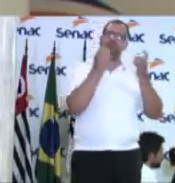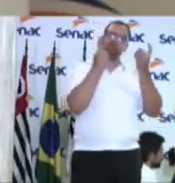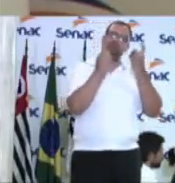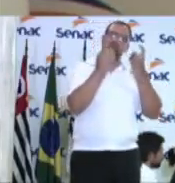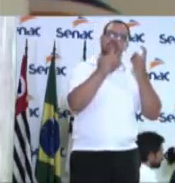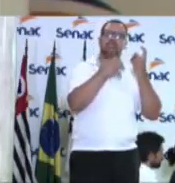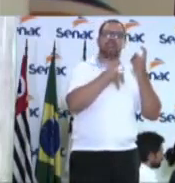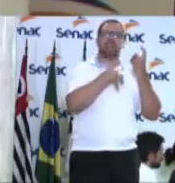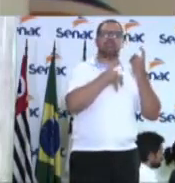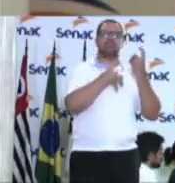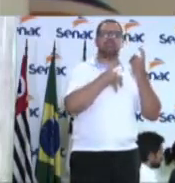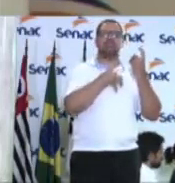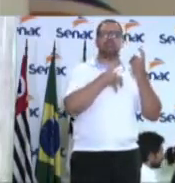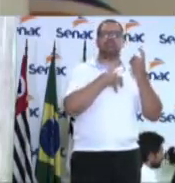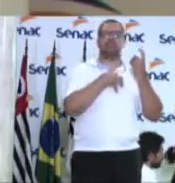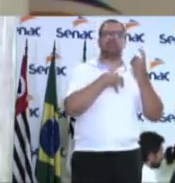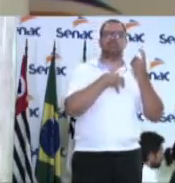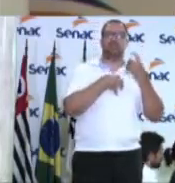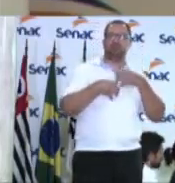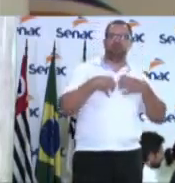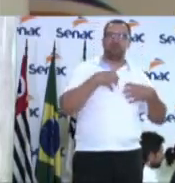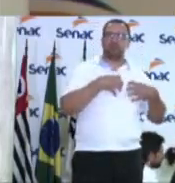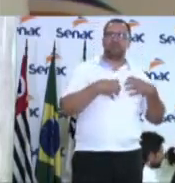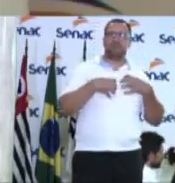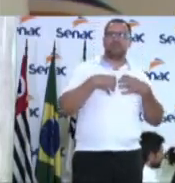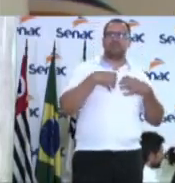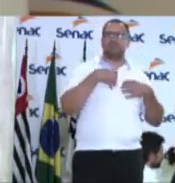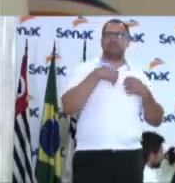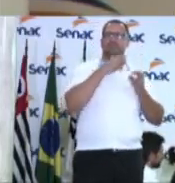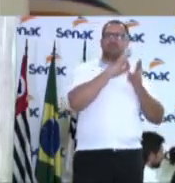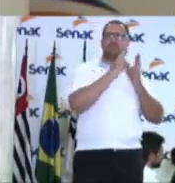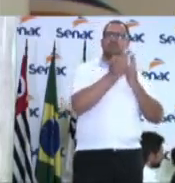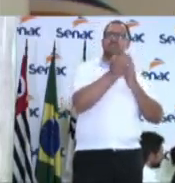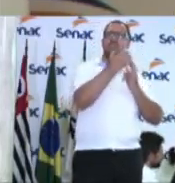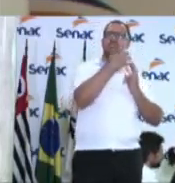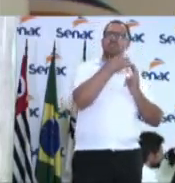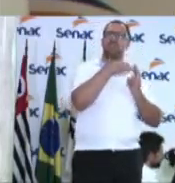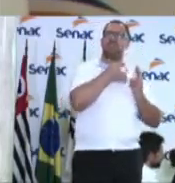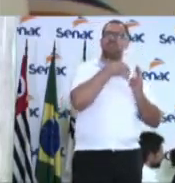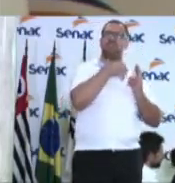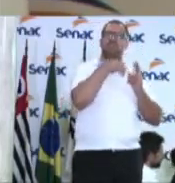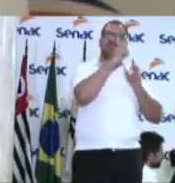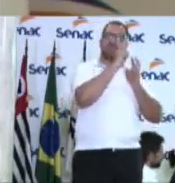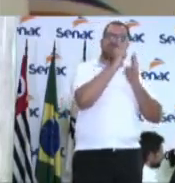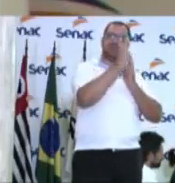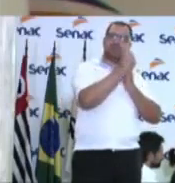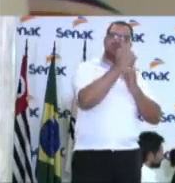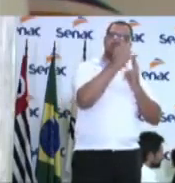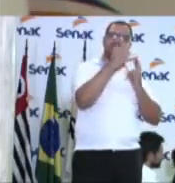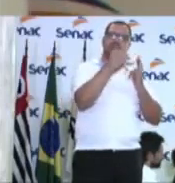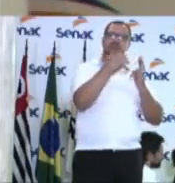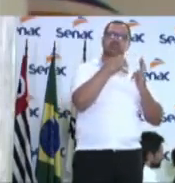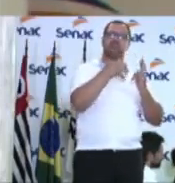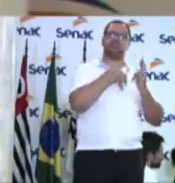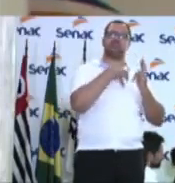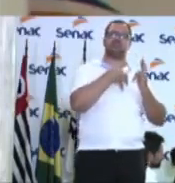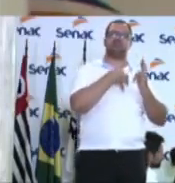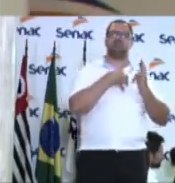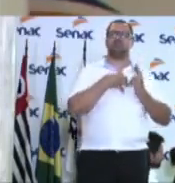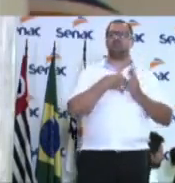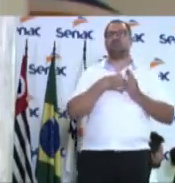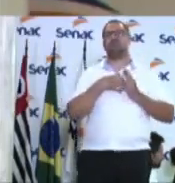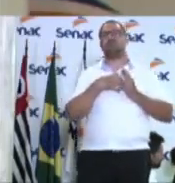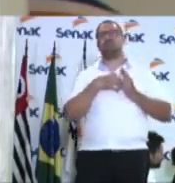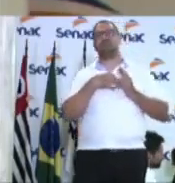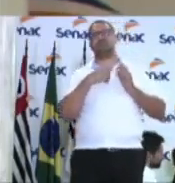as mensagens, quanto mais as redes sociais trouxeram isso para as marcas. Elas tiveram que ouvir na força o pontos